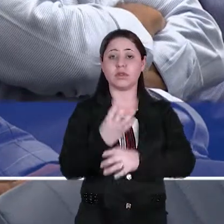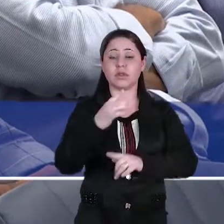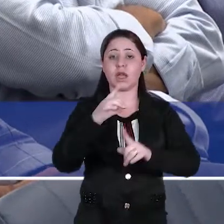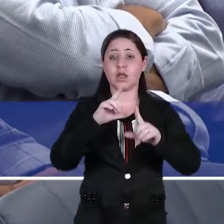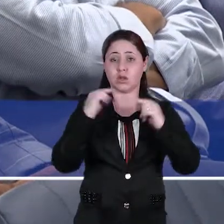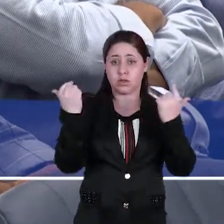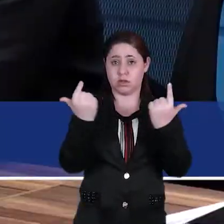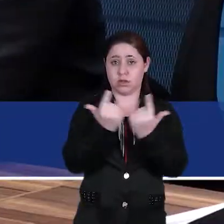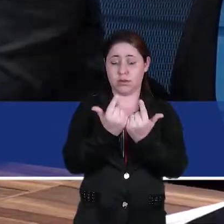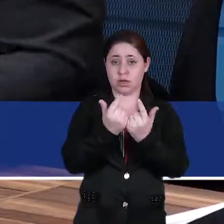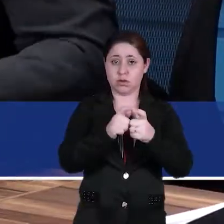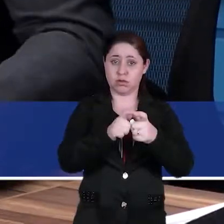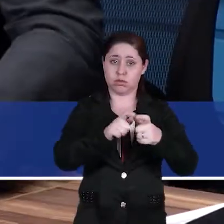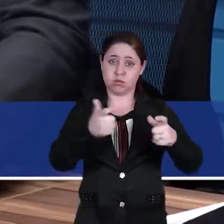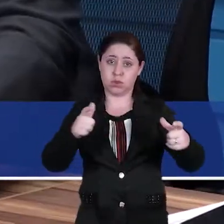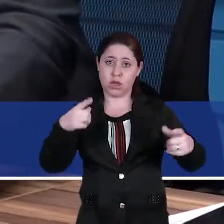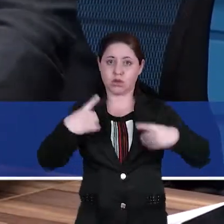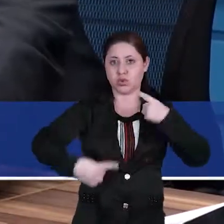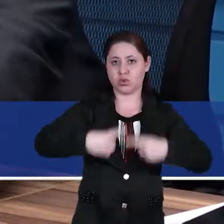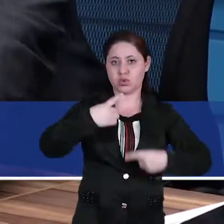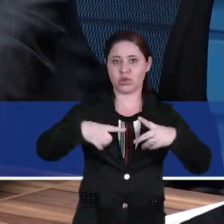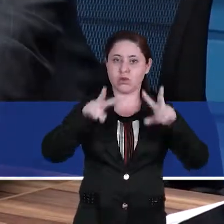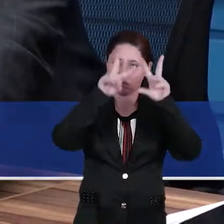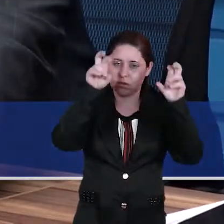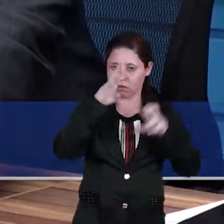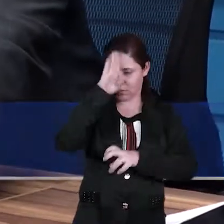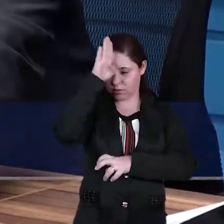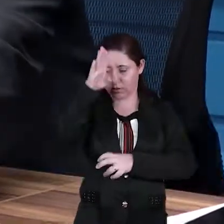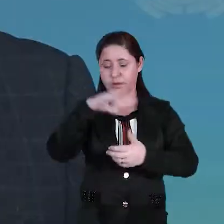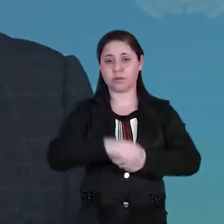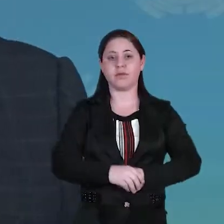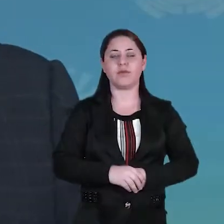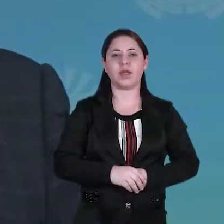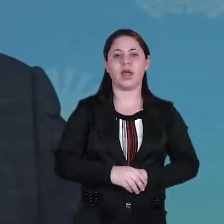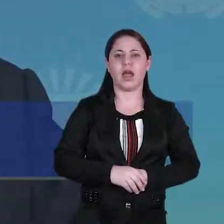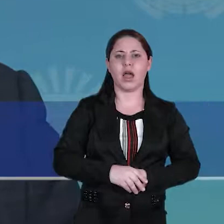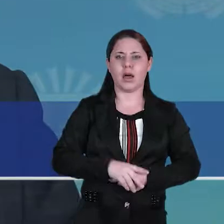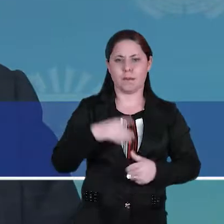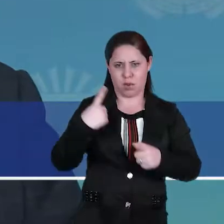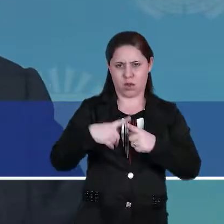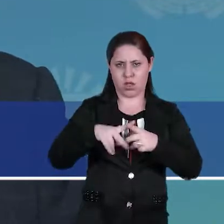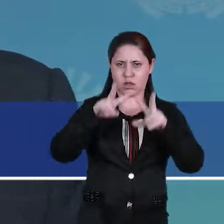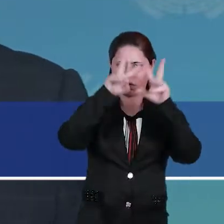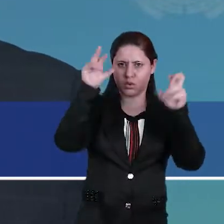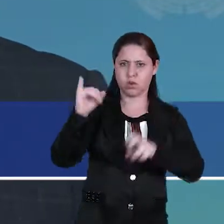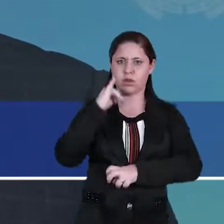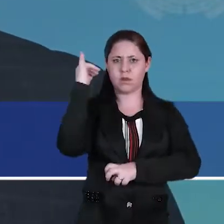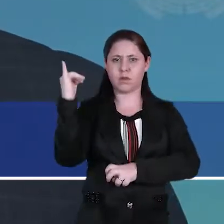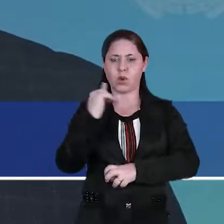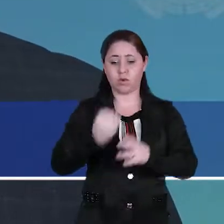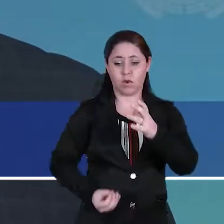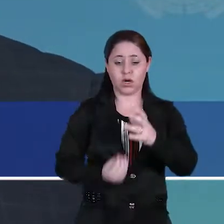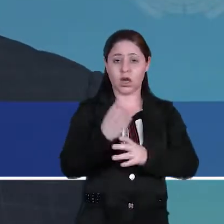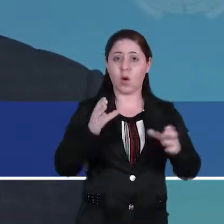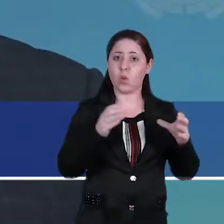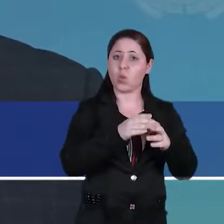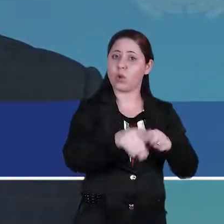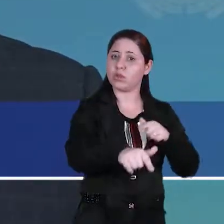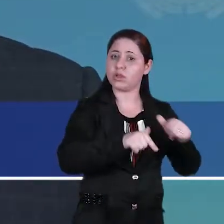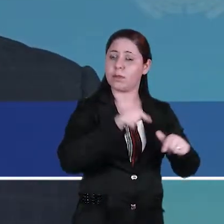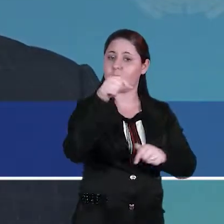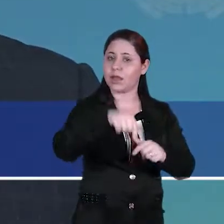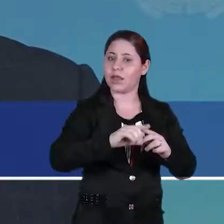Assembleia Legislativa a fim de ampliar o debate sobre a matéria. Dada a relevância do assunto, nós estaremos criando um grupo de